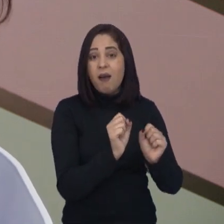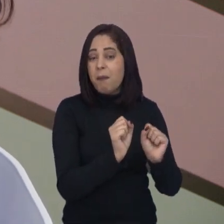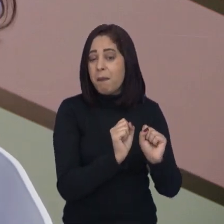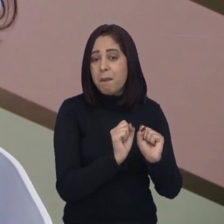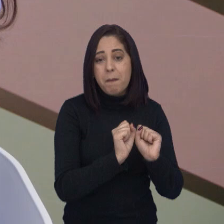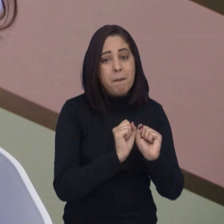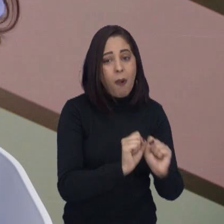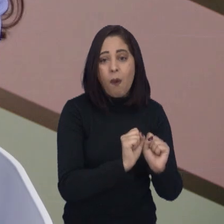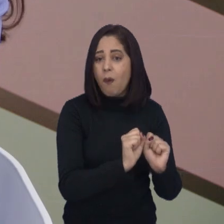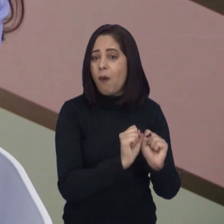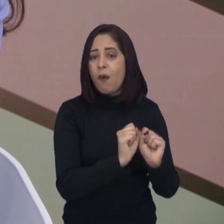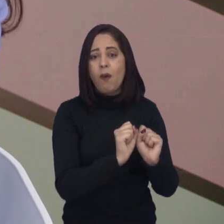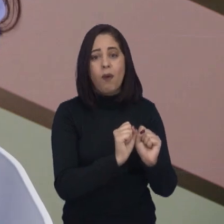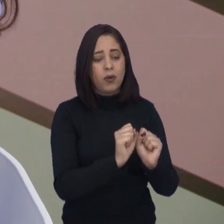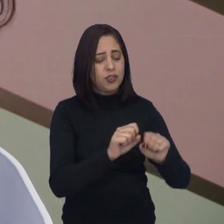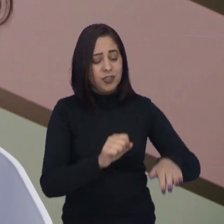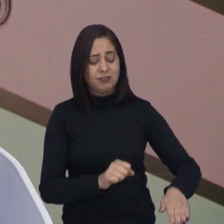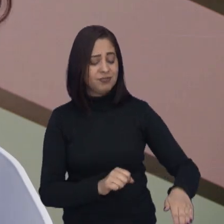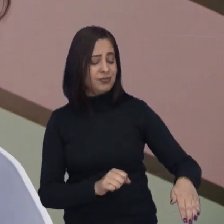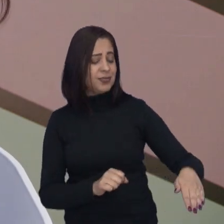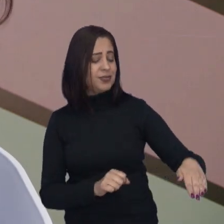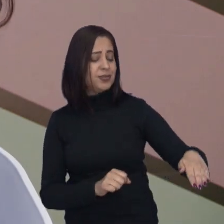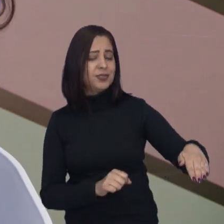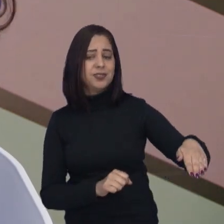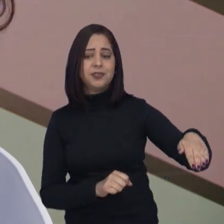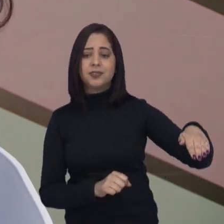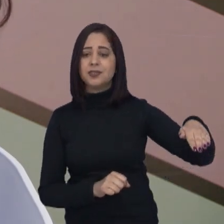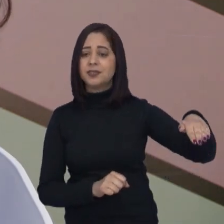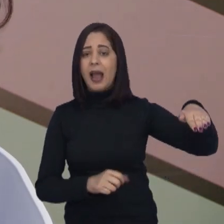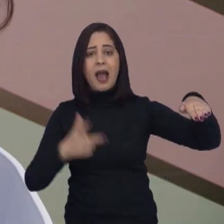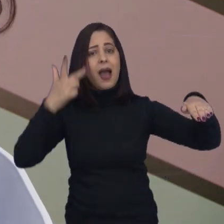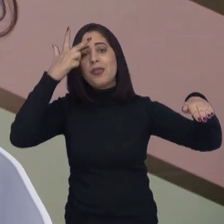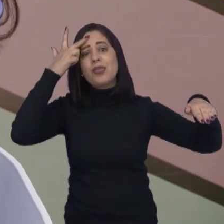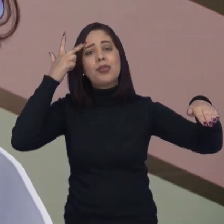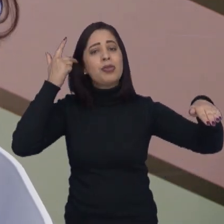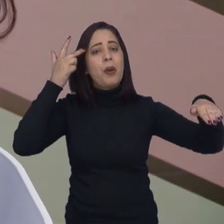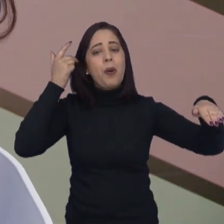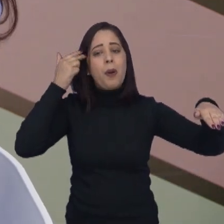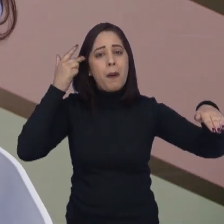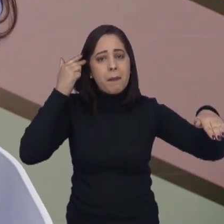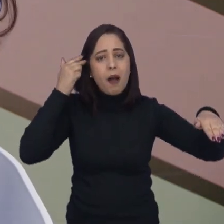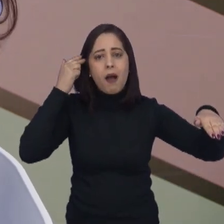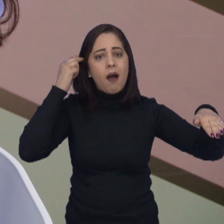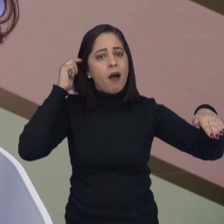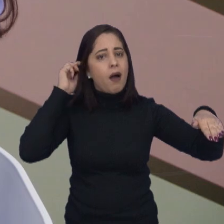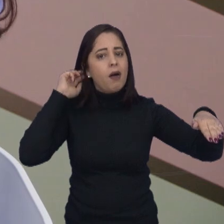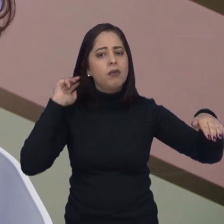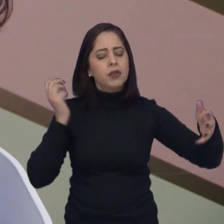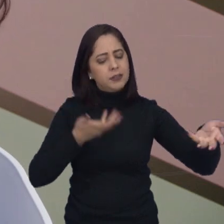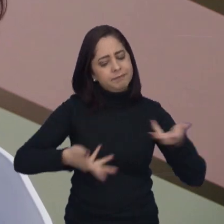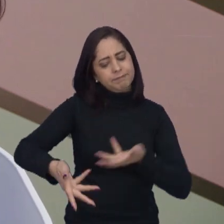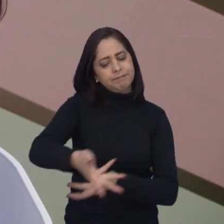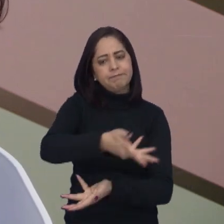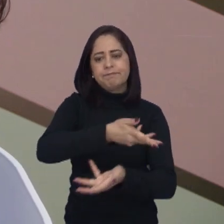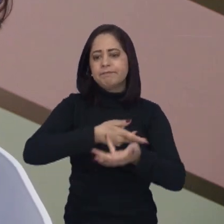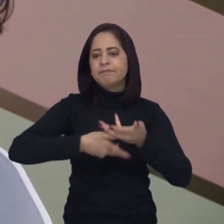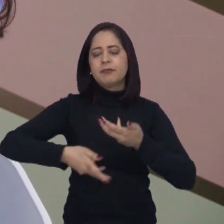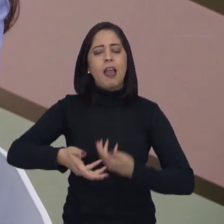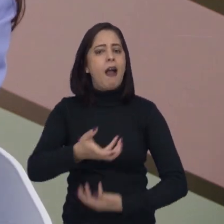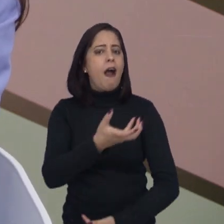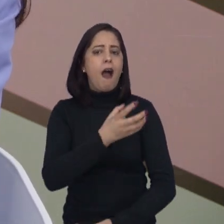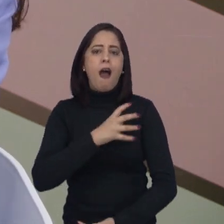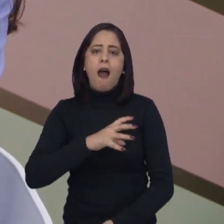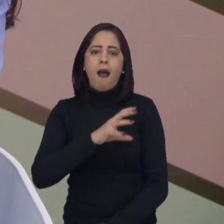bem crescer como uma criança normal, ter esse afeto dos amiguinhos e não ter